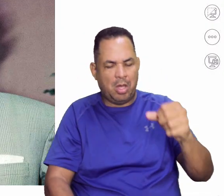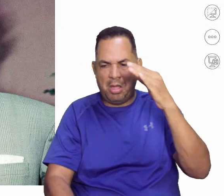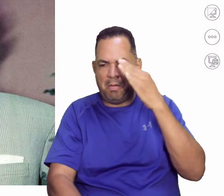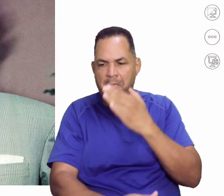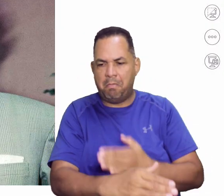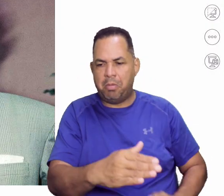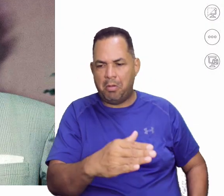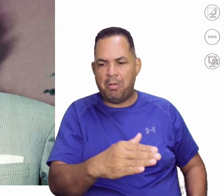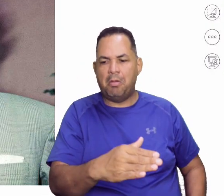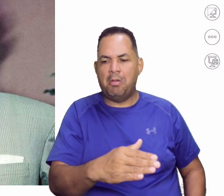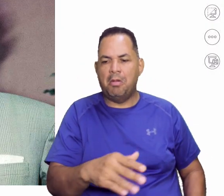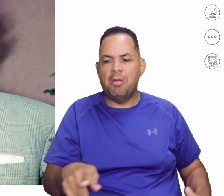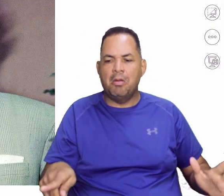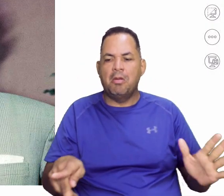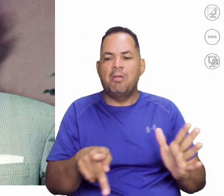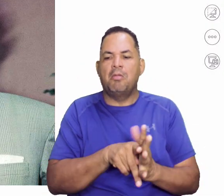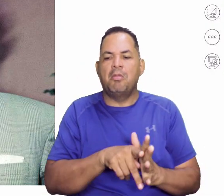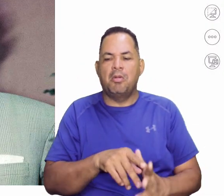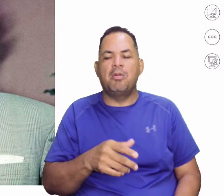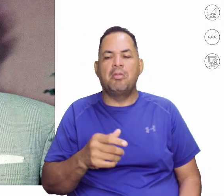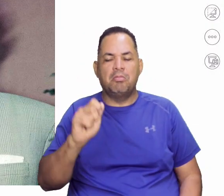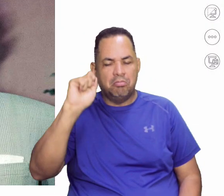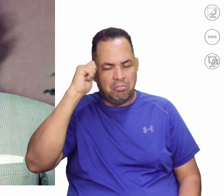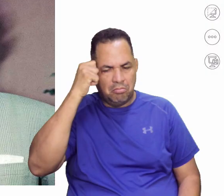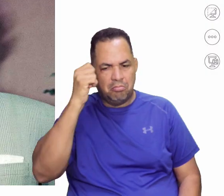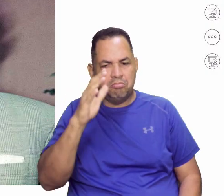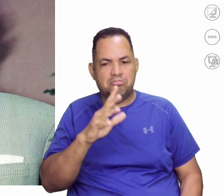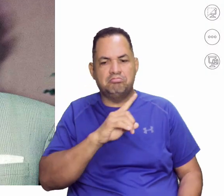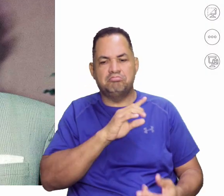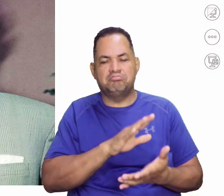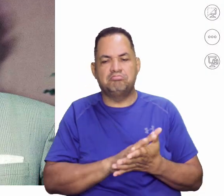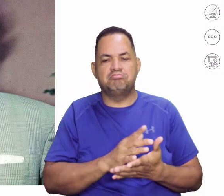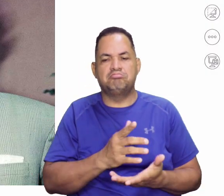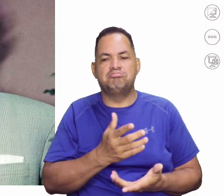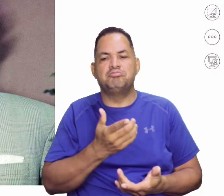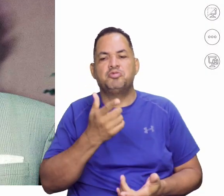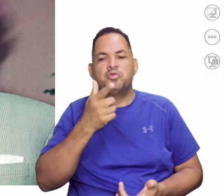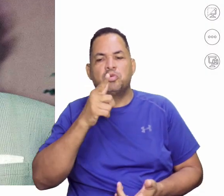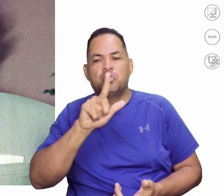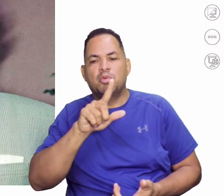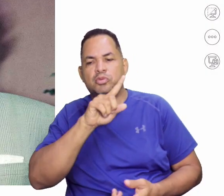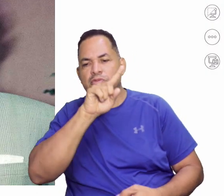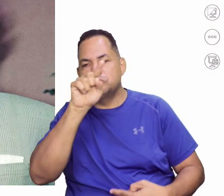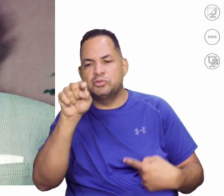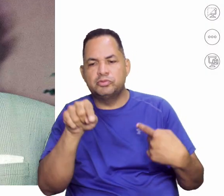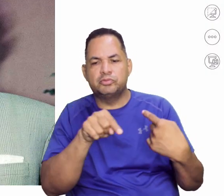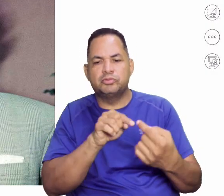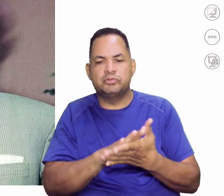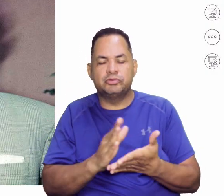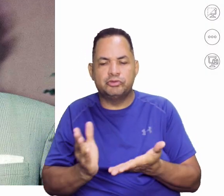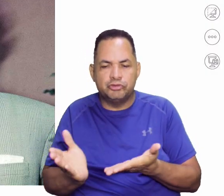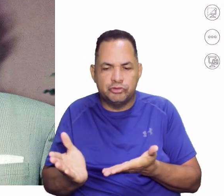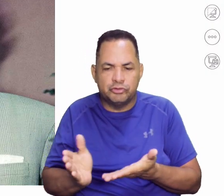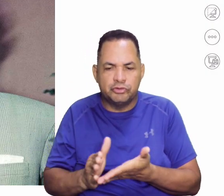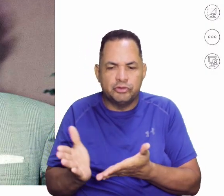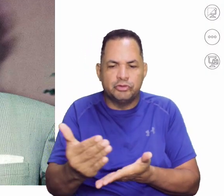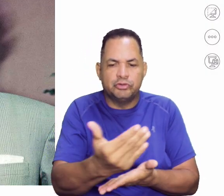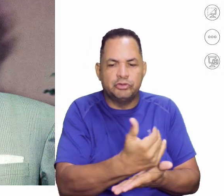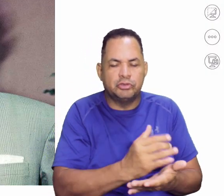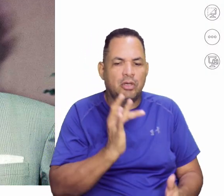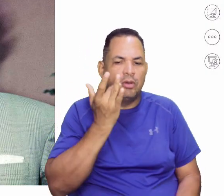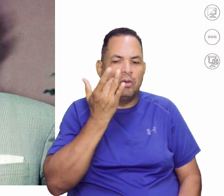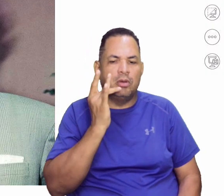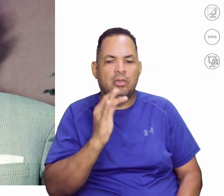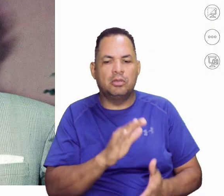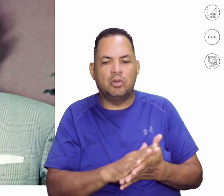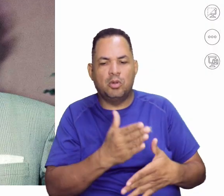castigos aos nativos que não cumprissem a meta de extração de ouro. Ele mandava cortar